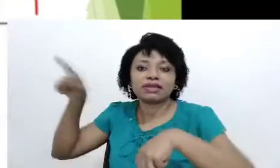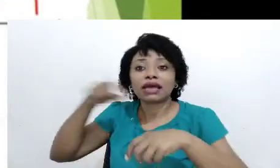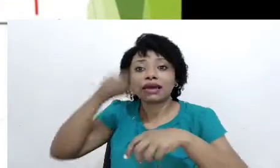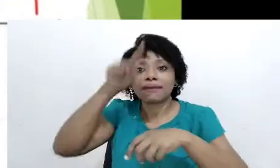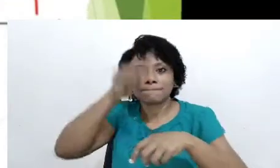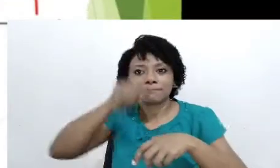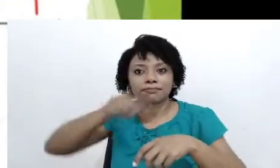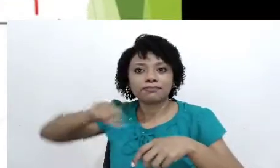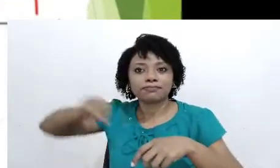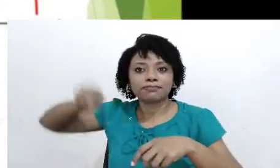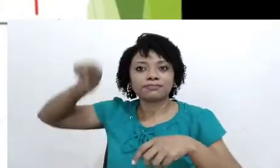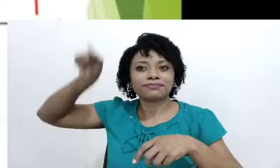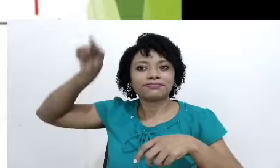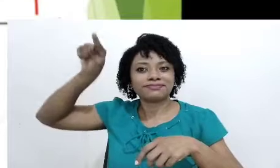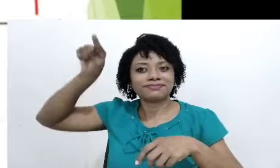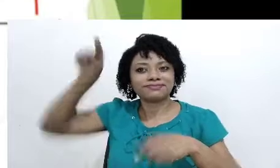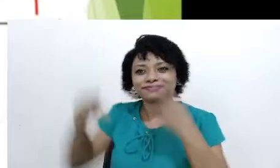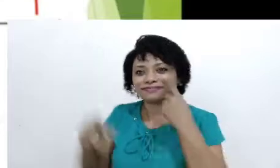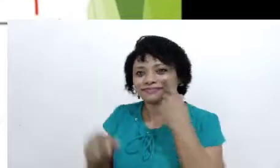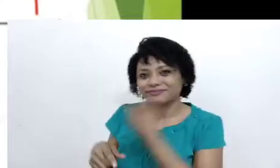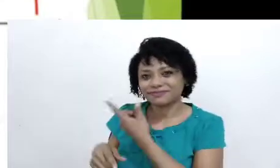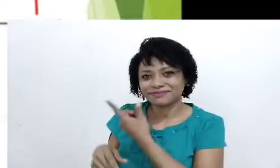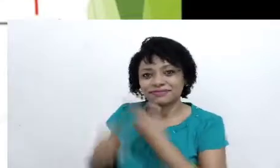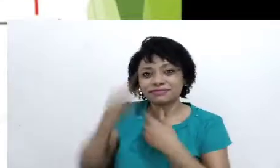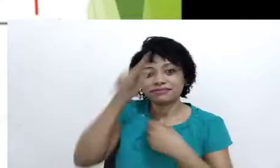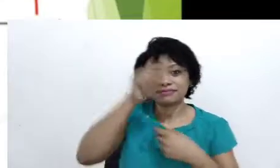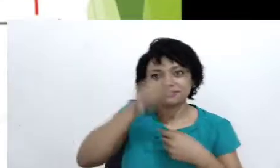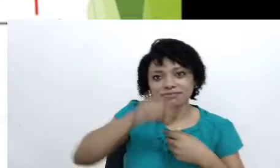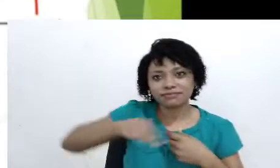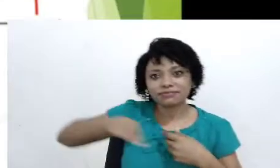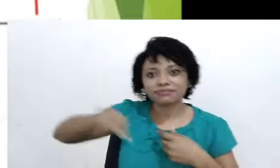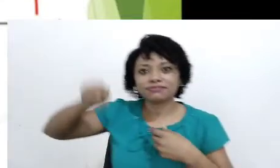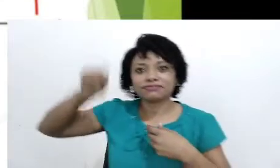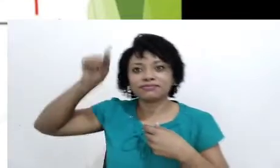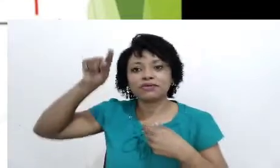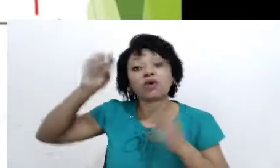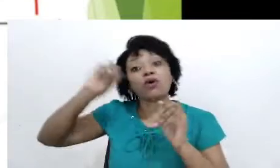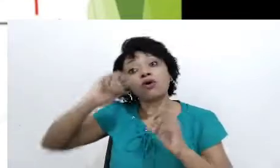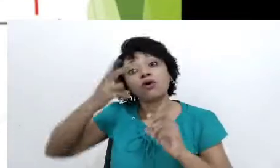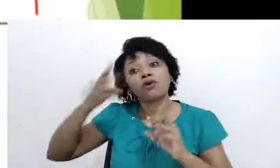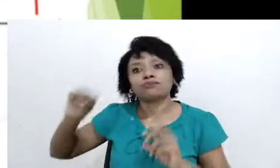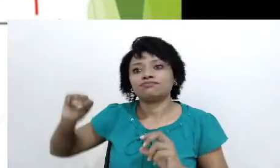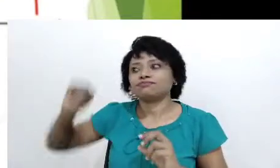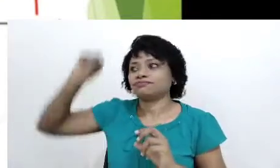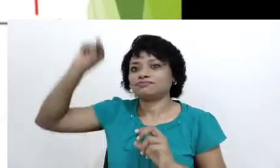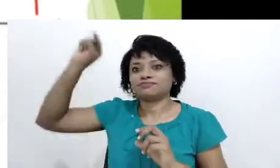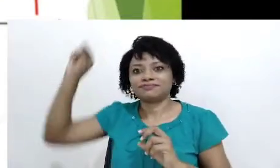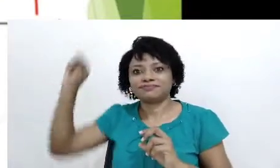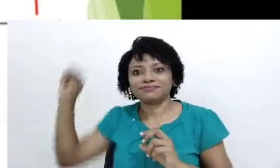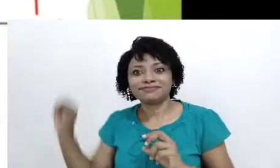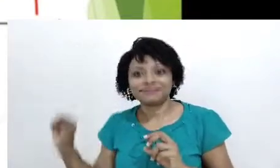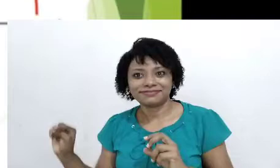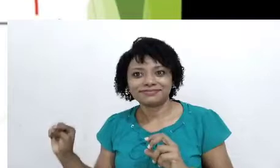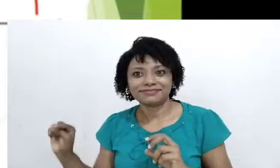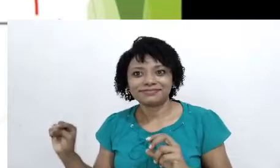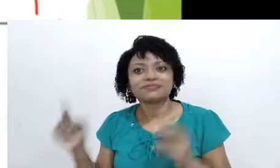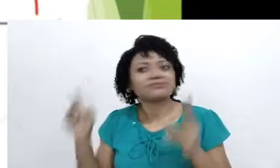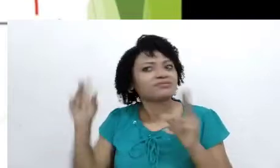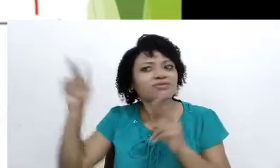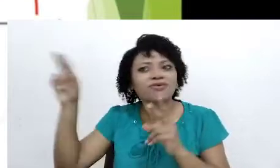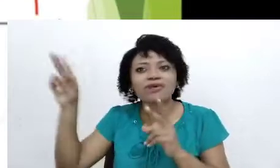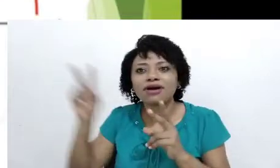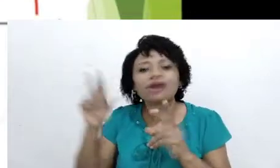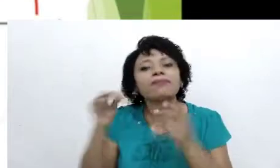E finalmente o gráfico da posição em função do tempo. É uma parábola, um arco de parábola, com cavidade para